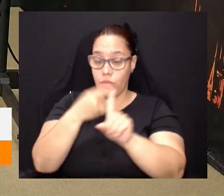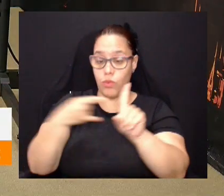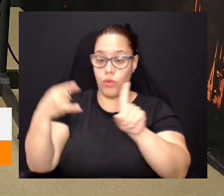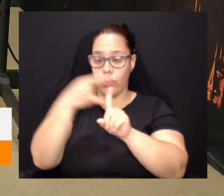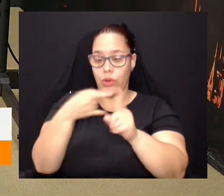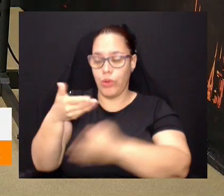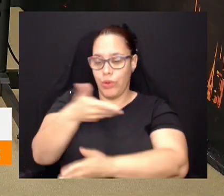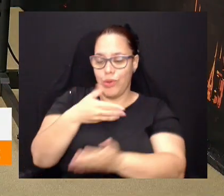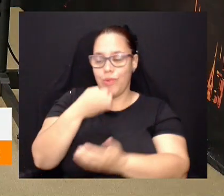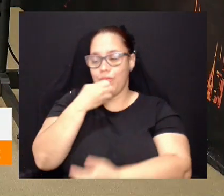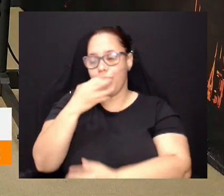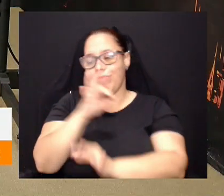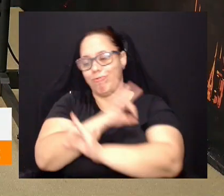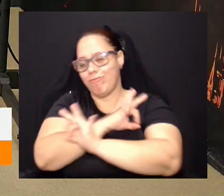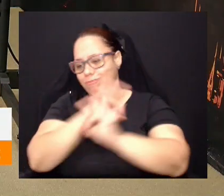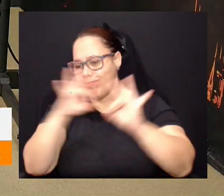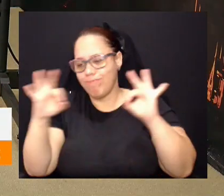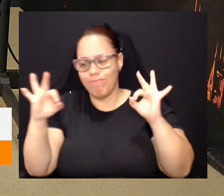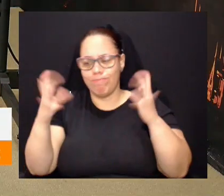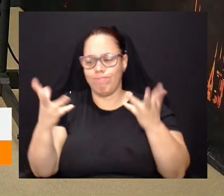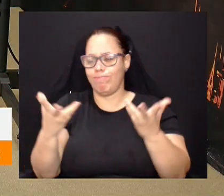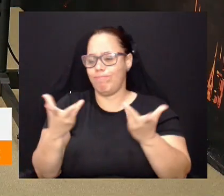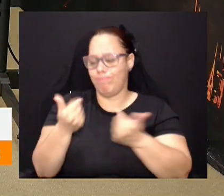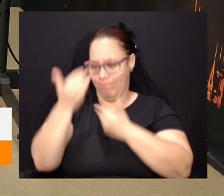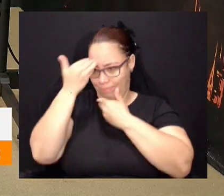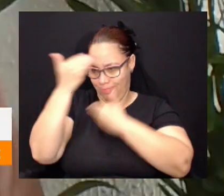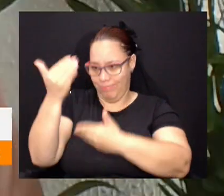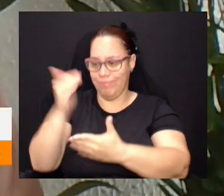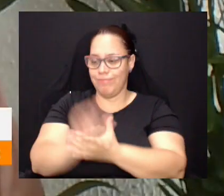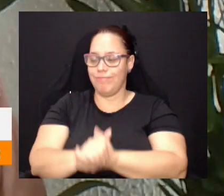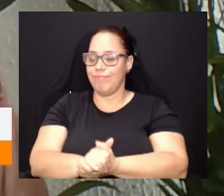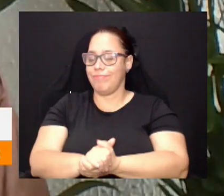fala maravilhosa, gratidão, viu? Obrigada!